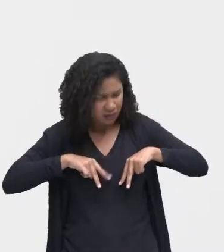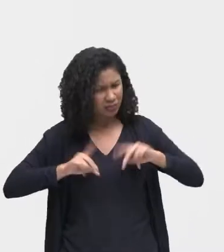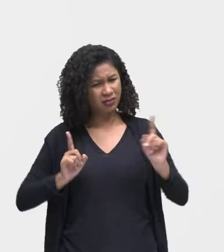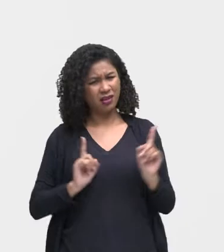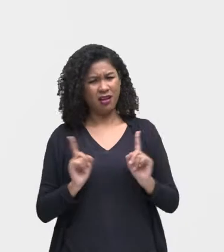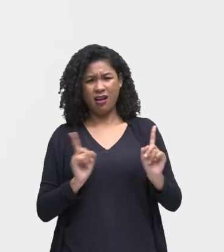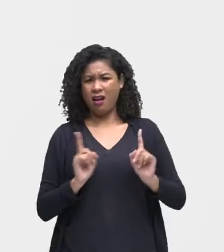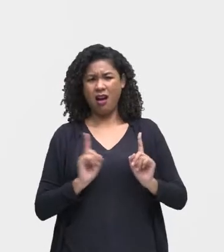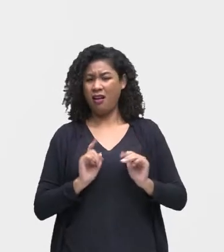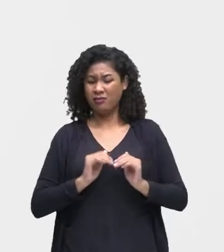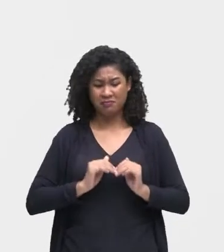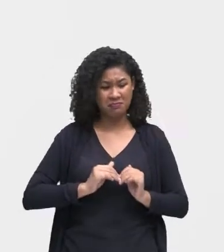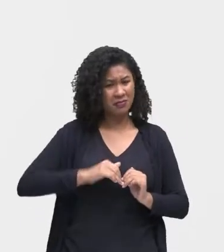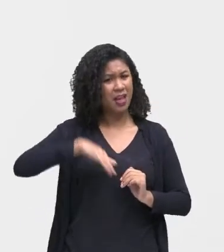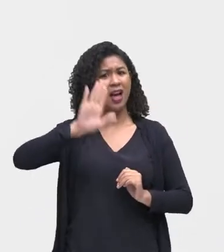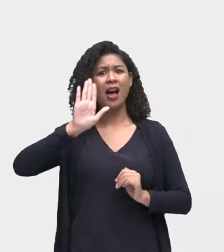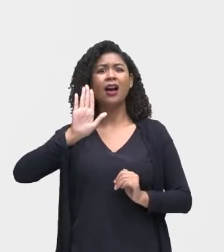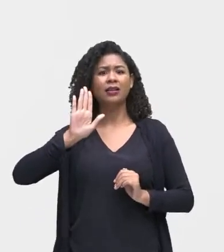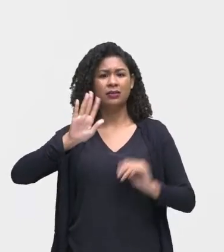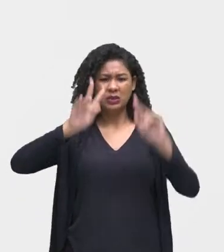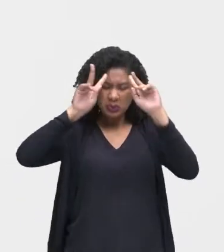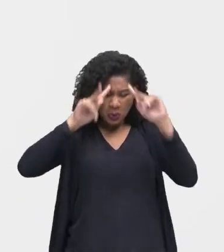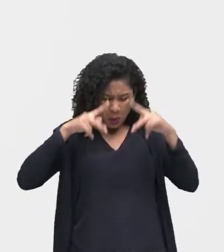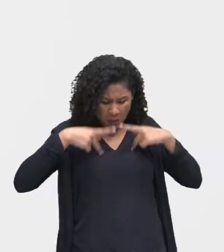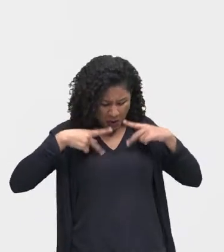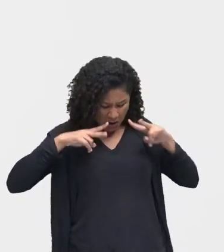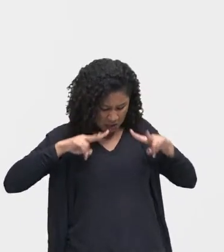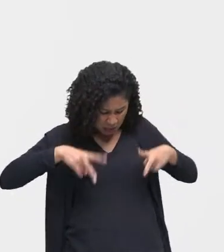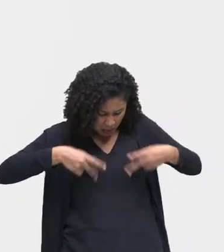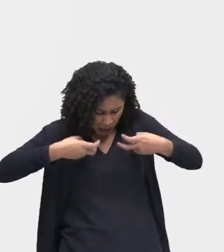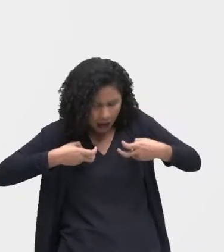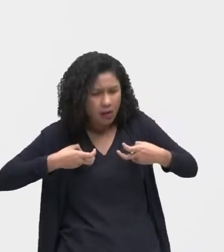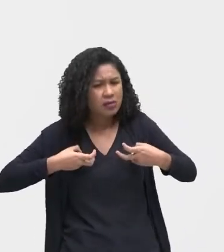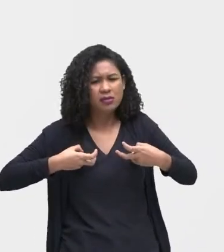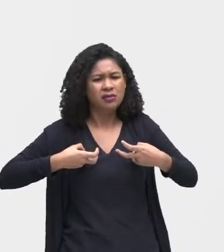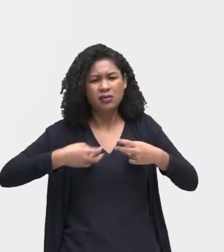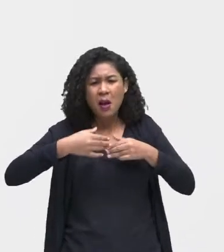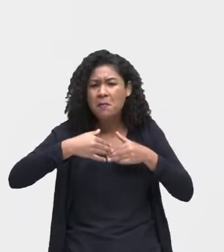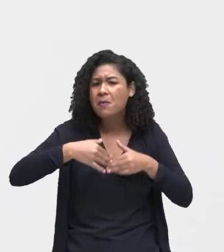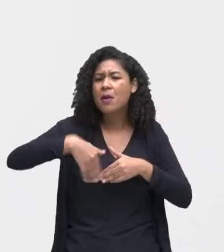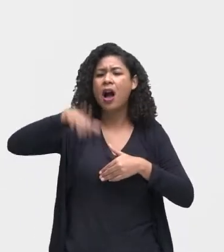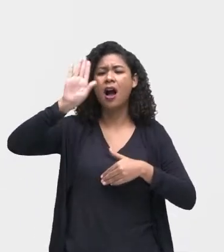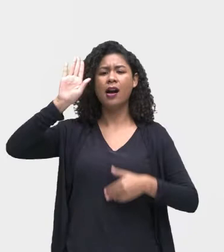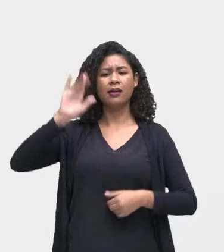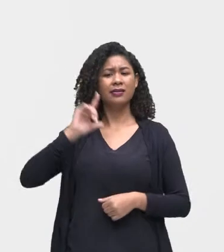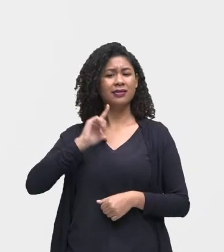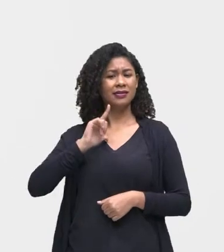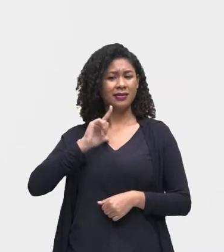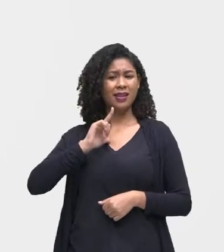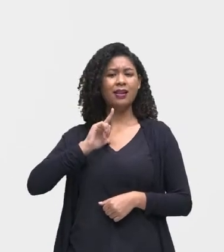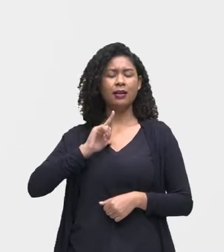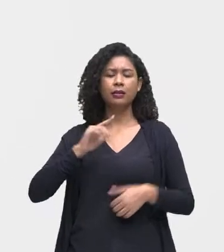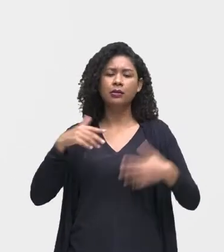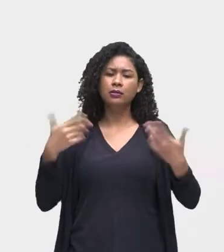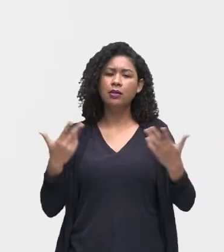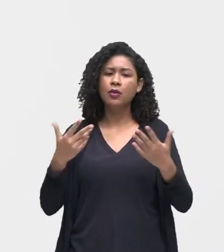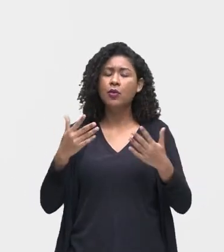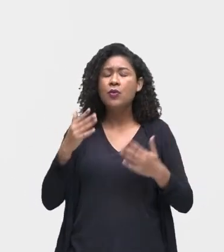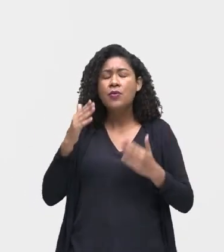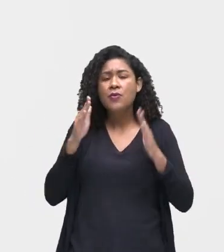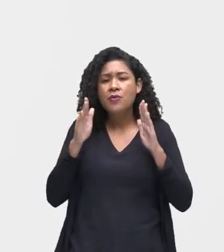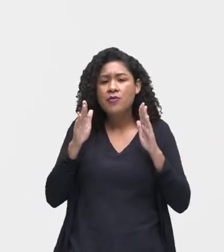minha humanidade. Essa é a primeira ideia que nós temos que ter, né? Ela não se detém